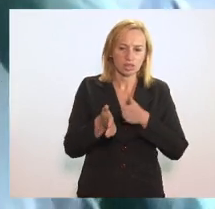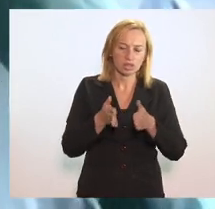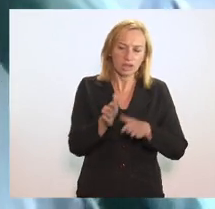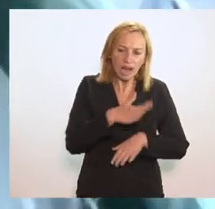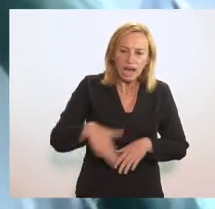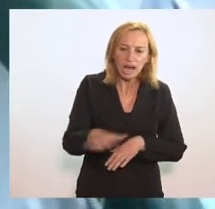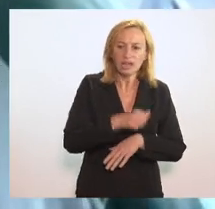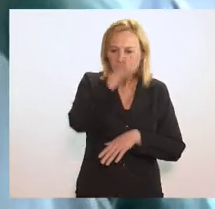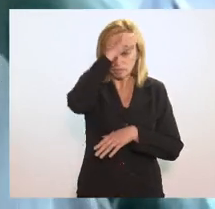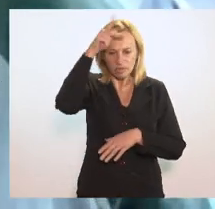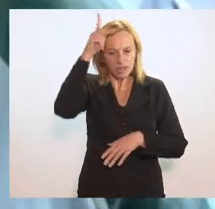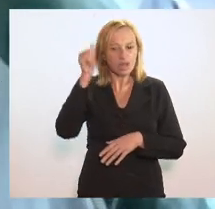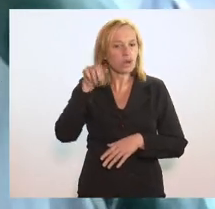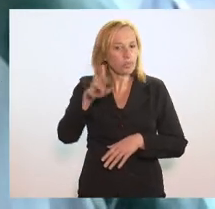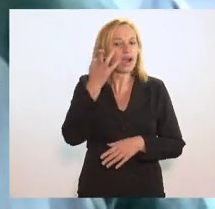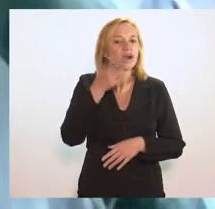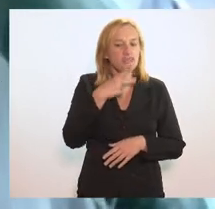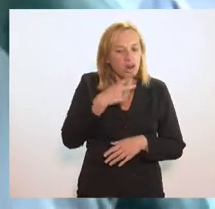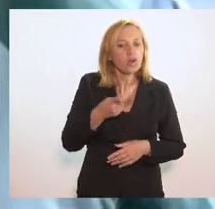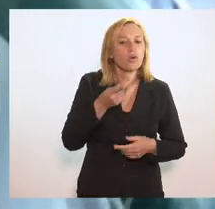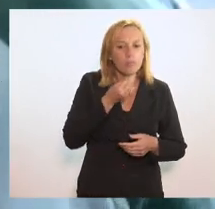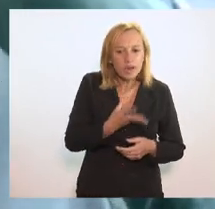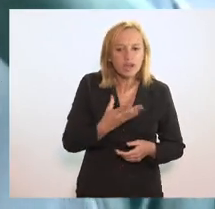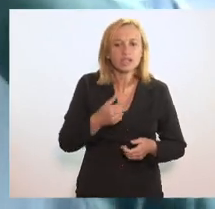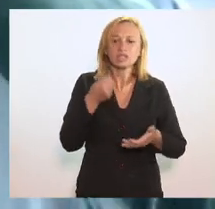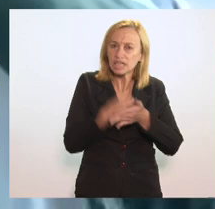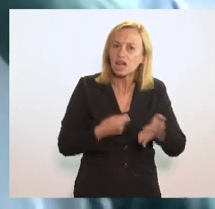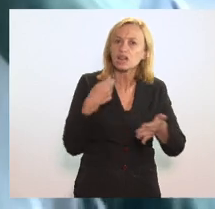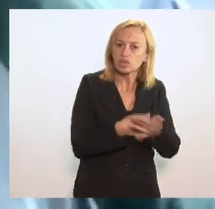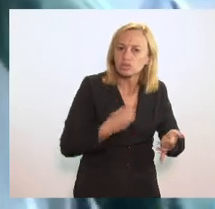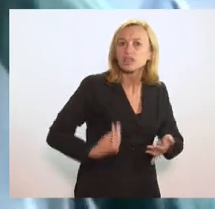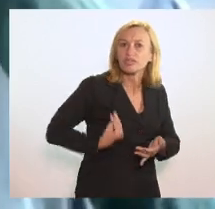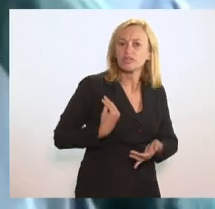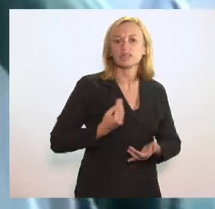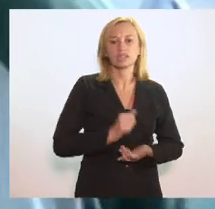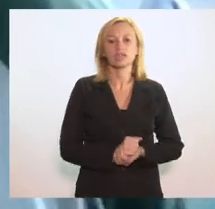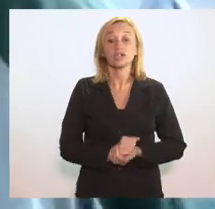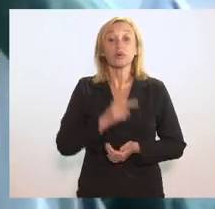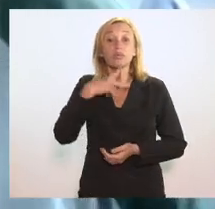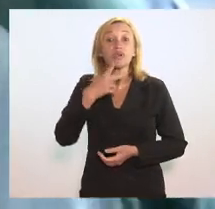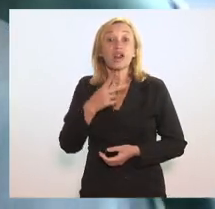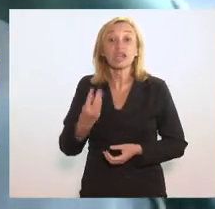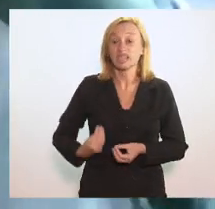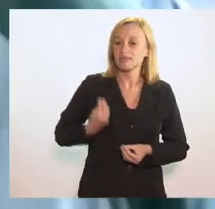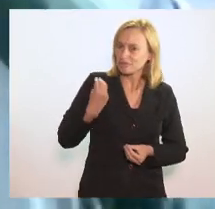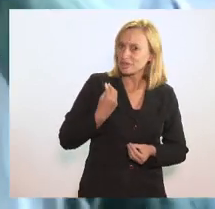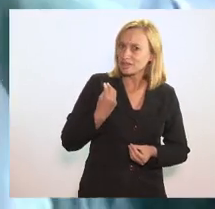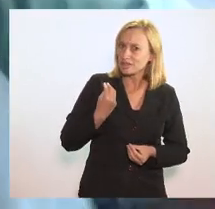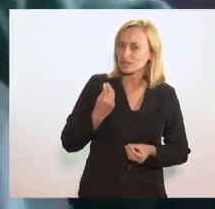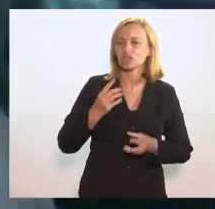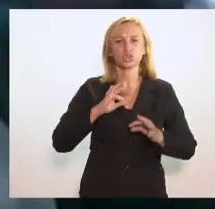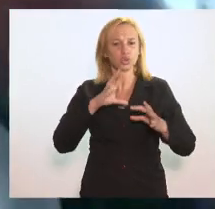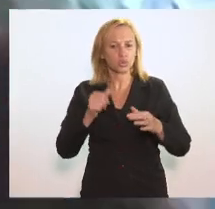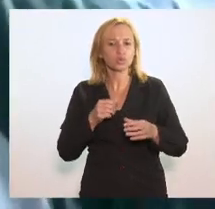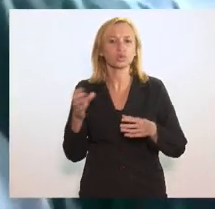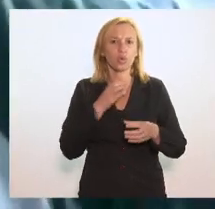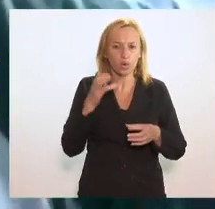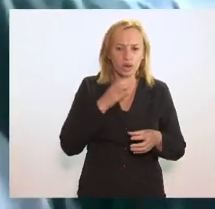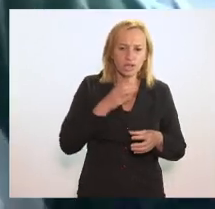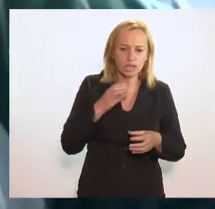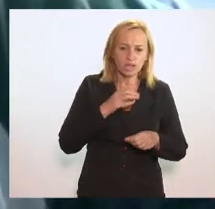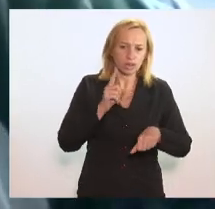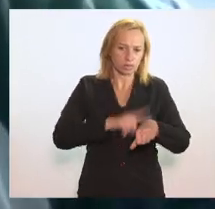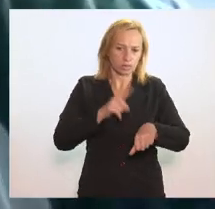o Eliomar falou bem, a gente está na luta da defesa da vida. Por falar da vida, e tudo muito corrido, para respeitar o tempo que o